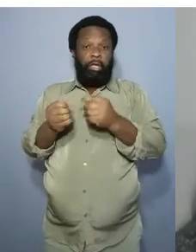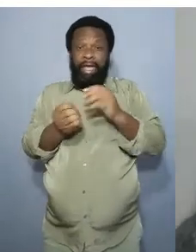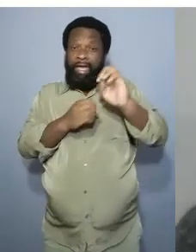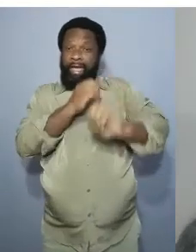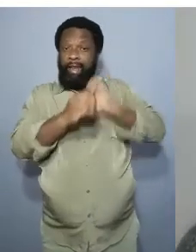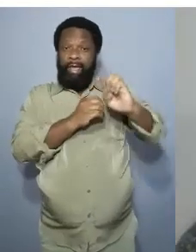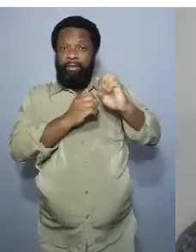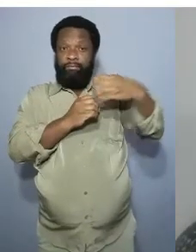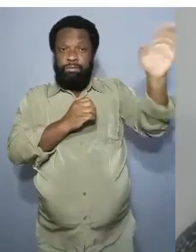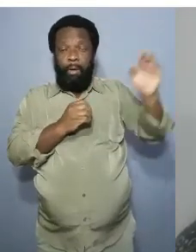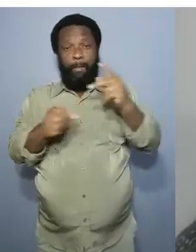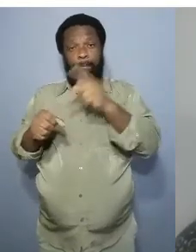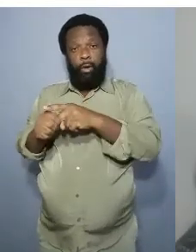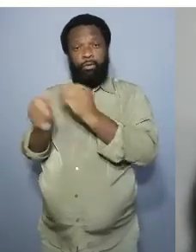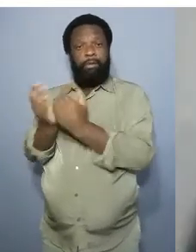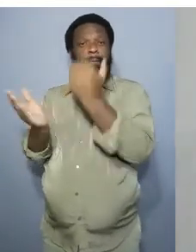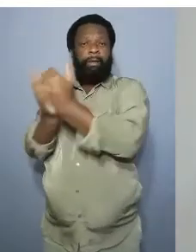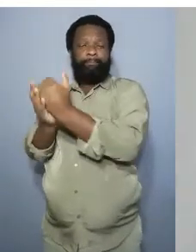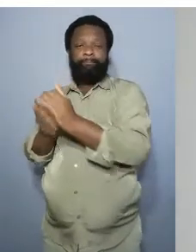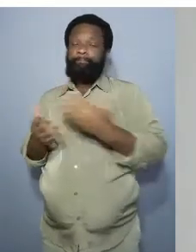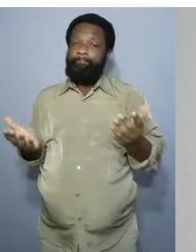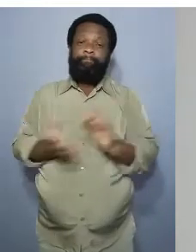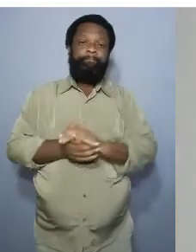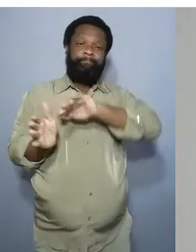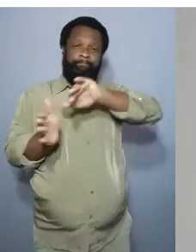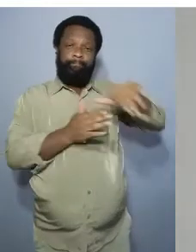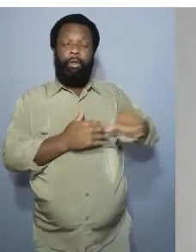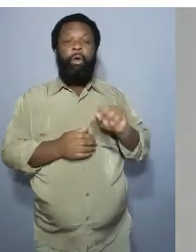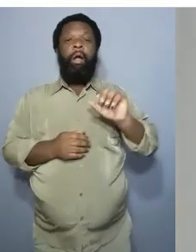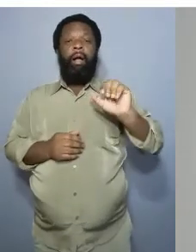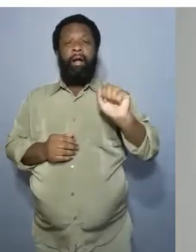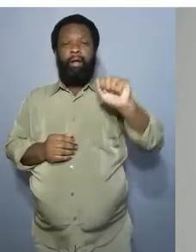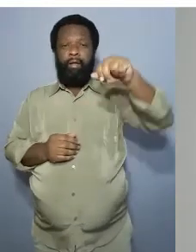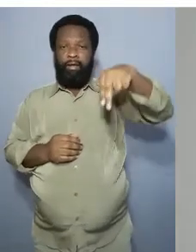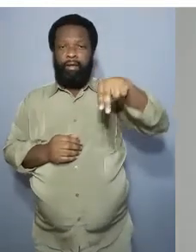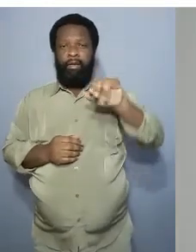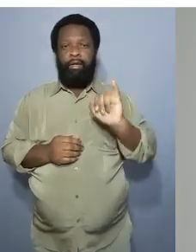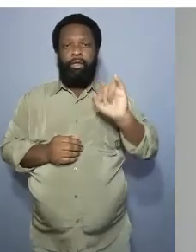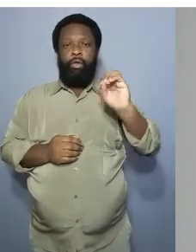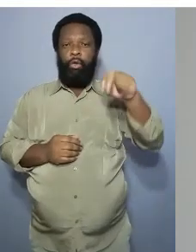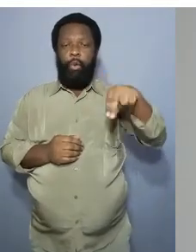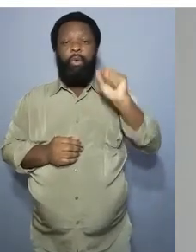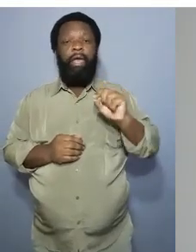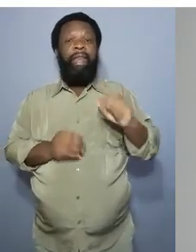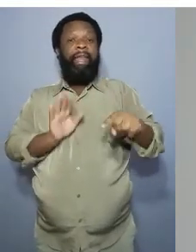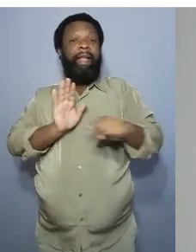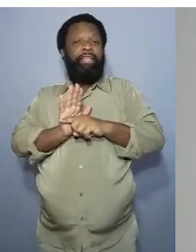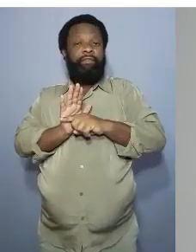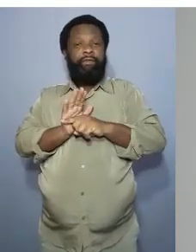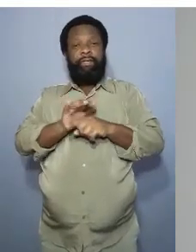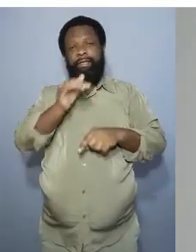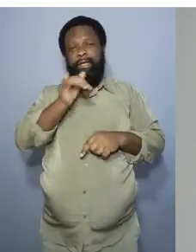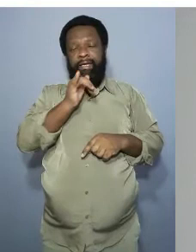elétrons que sobraram, tudo bem? Bom, o ânion, pessoal, ele já é uma espécie química com carga negativa. Então, aqui eu